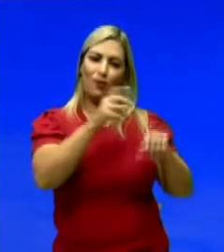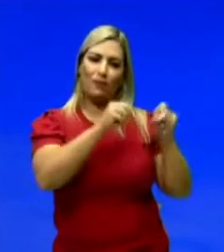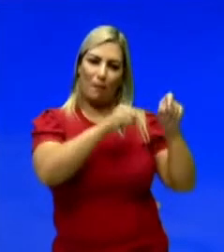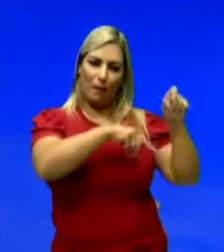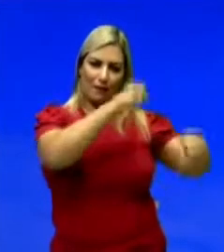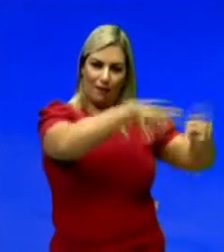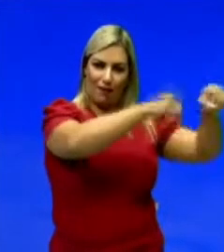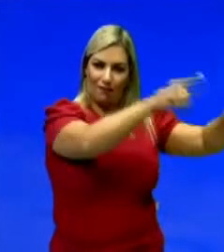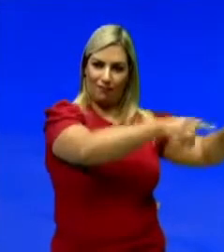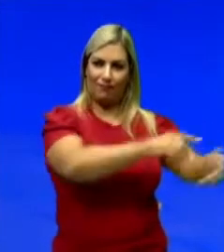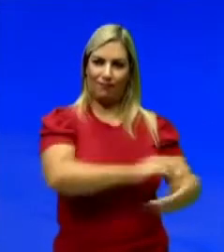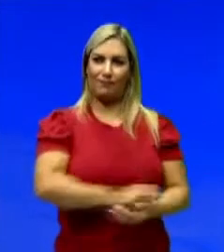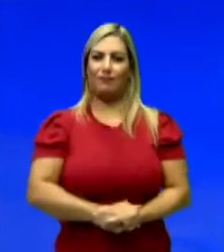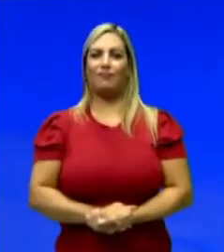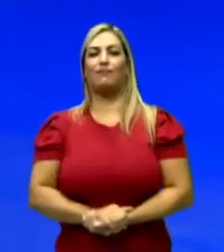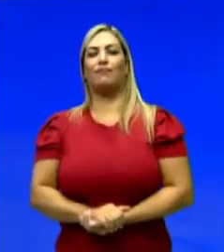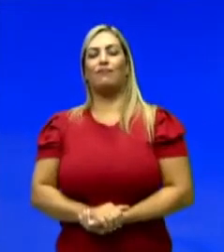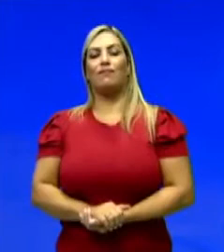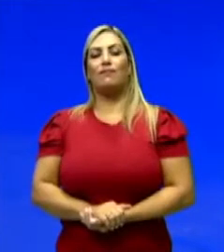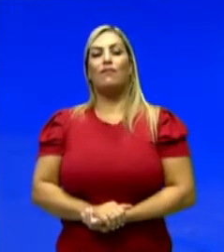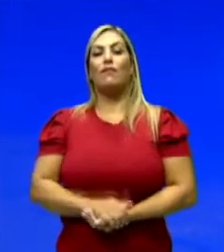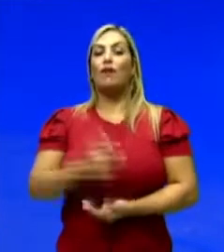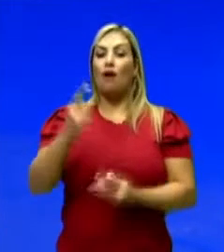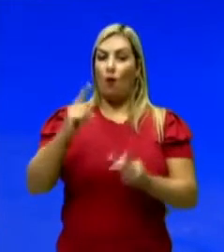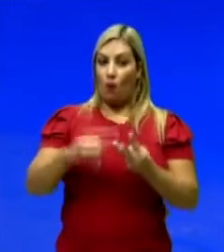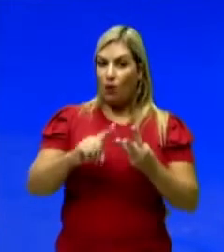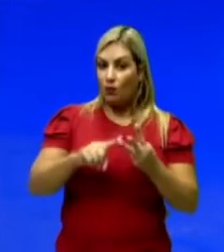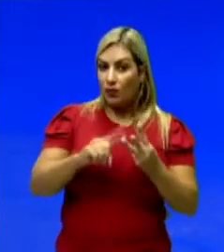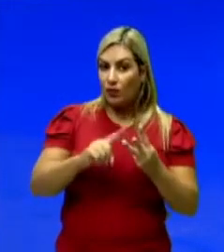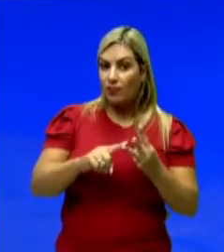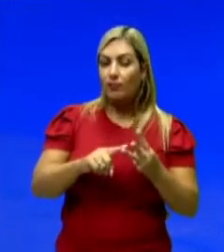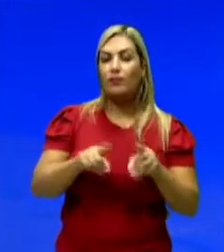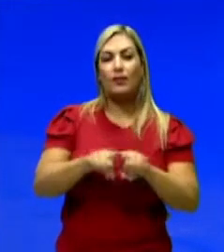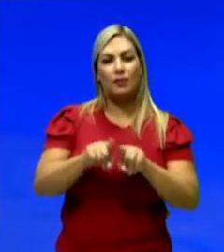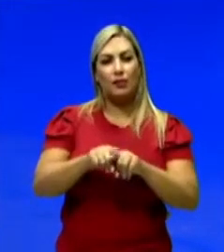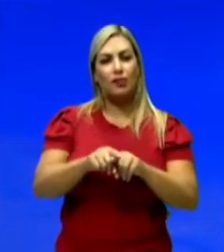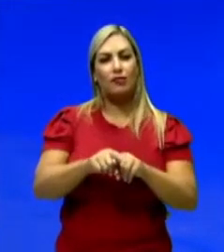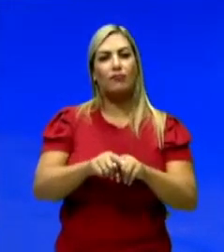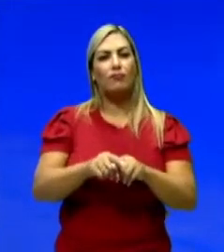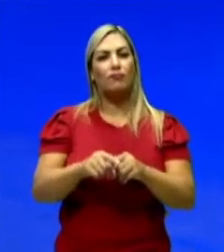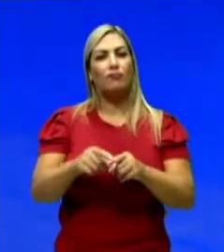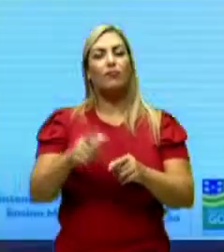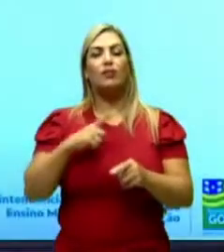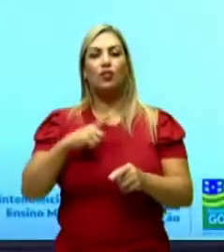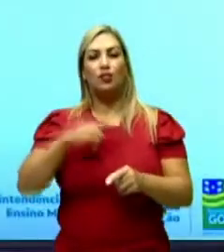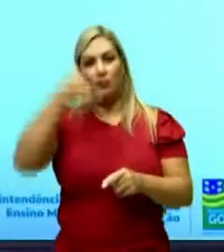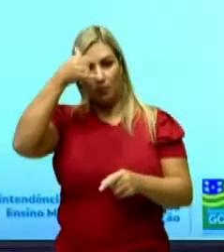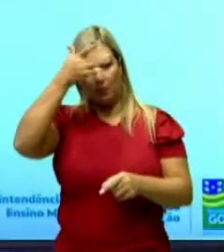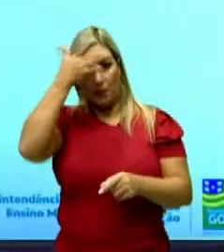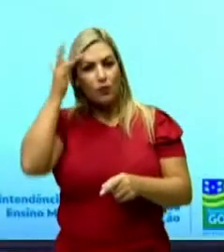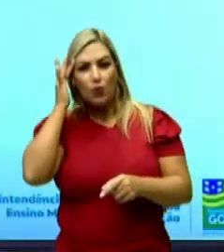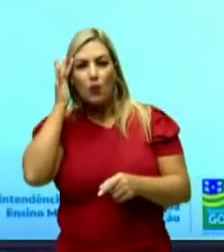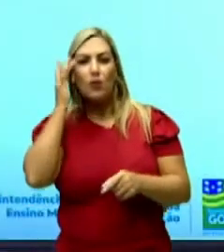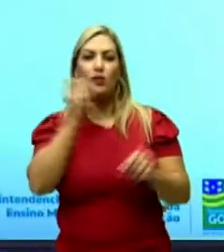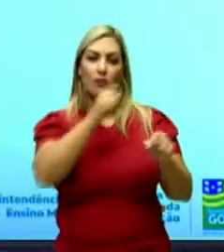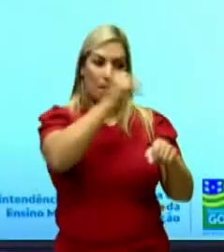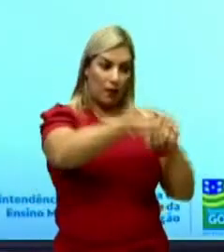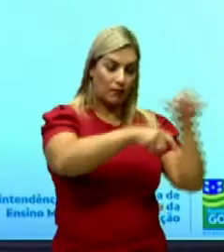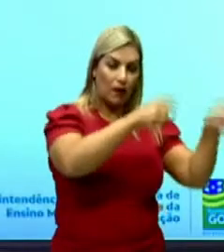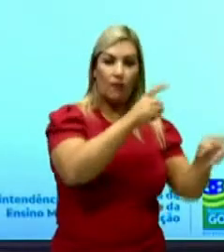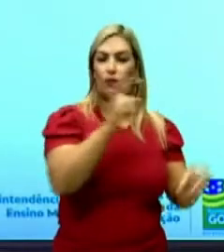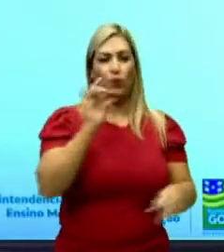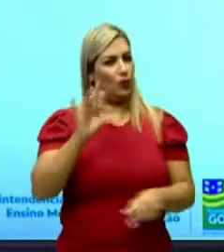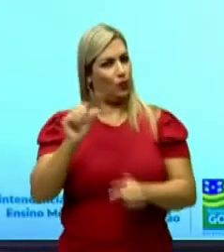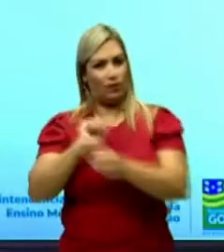outra questão que se desenvolveu no egito a gente não pode negar que estão dos pequenos agricultores livres então não existe um só